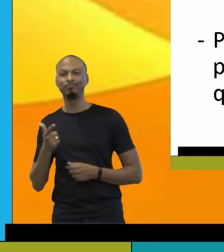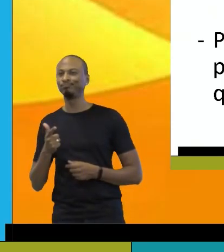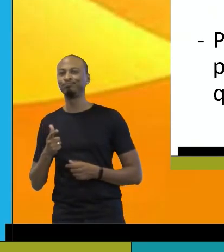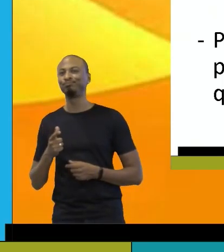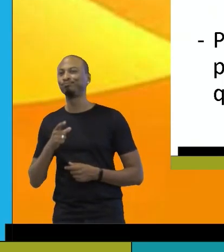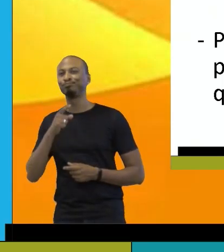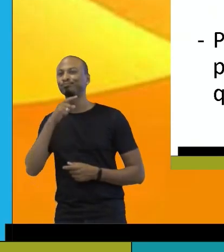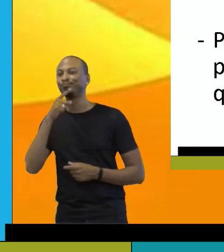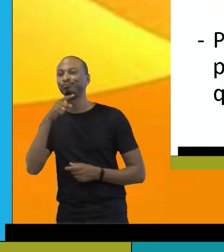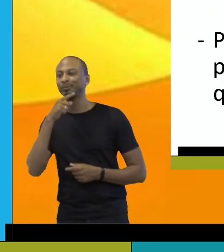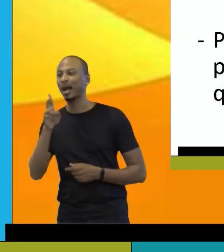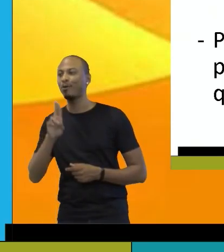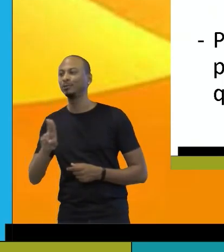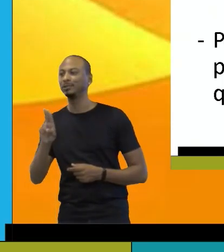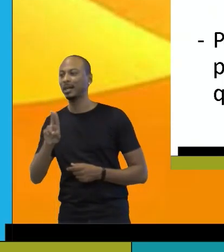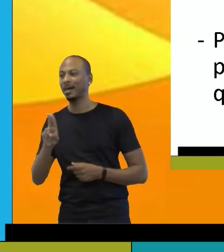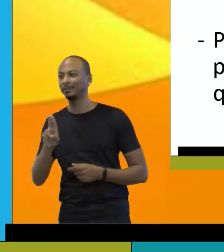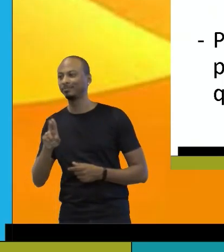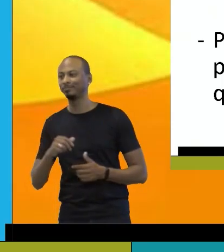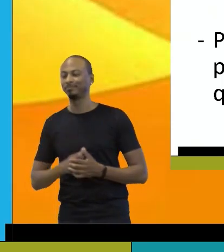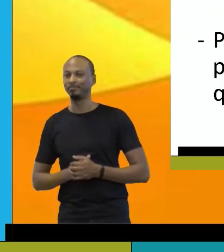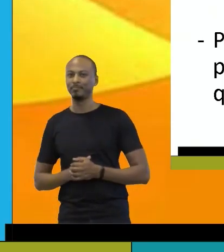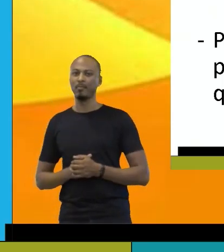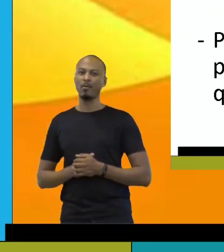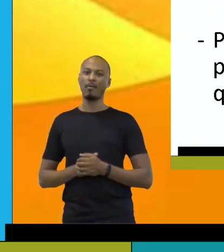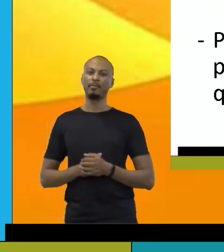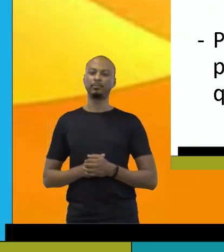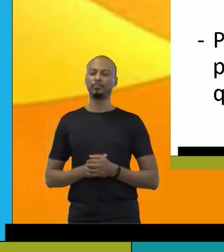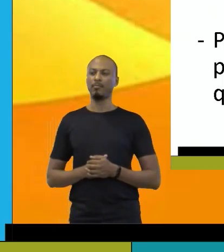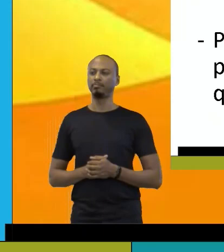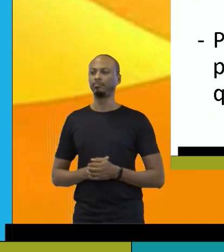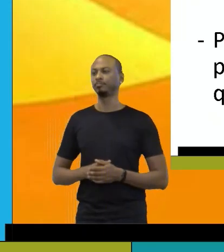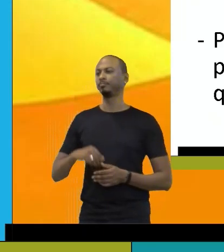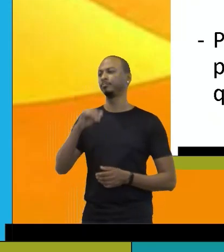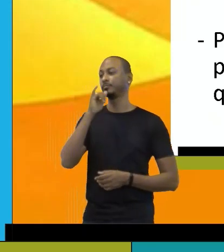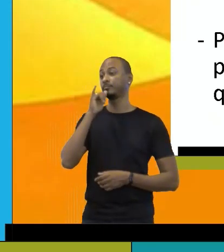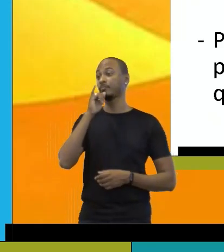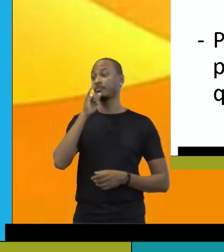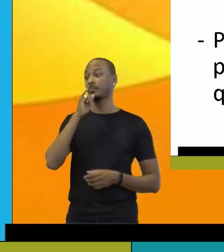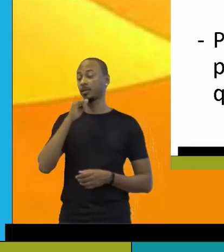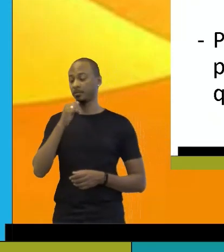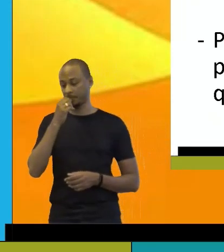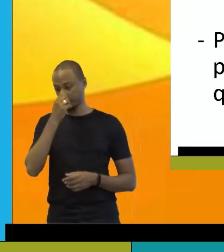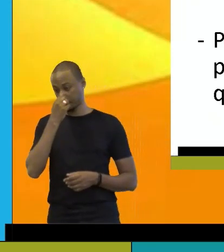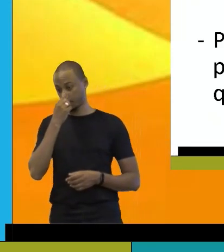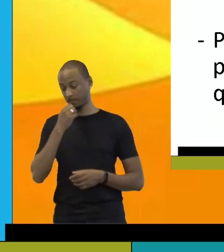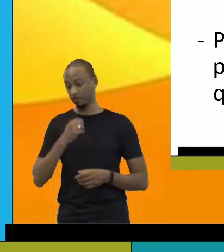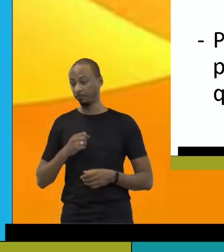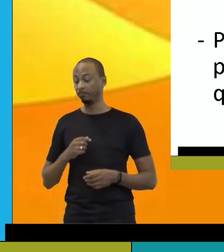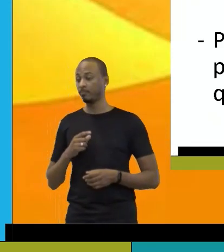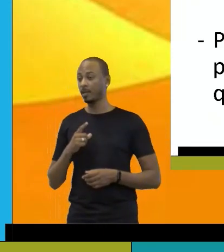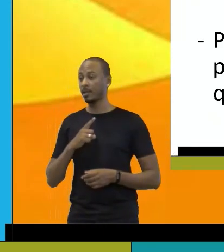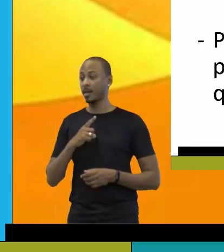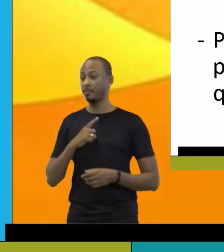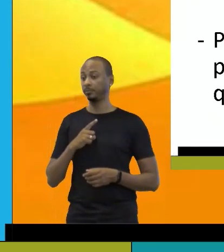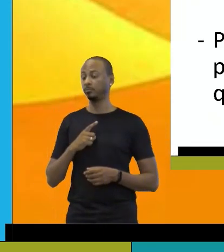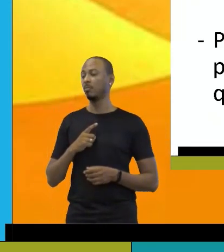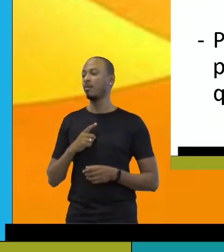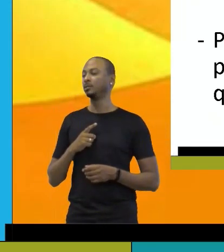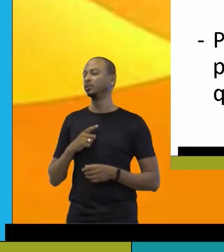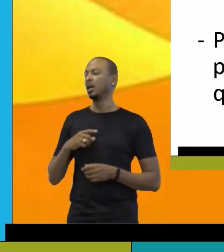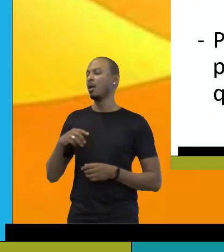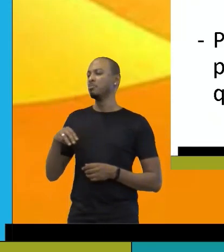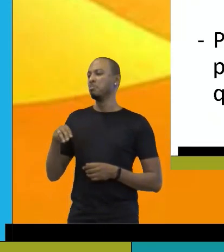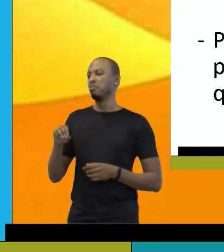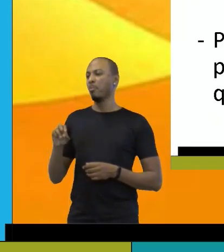oportunismo. Ei, além da discussão entre moral pública e privada, e virtu